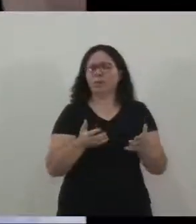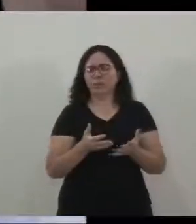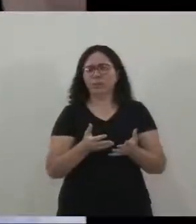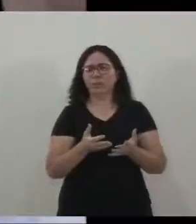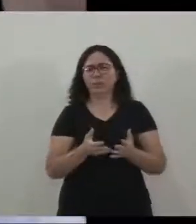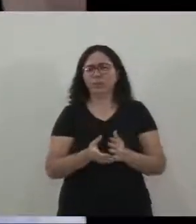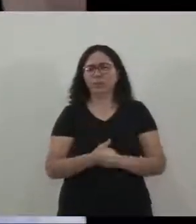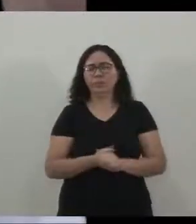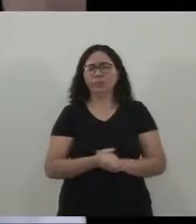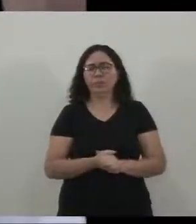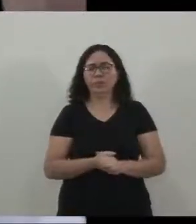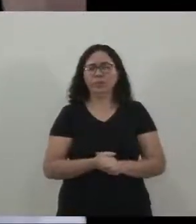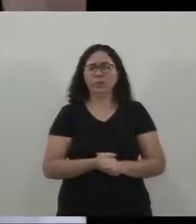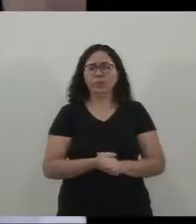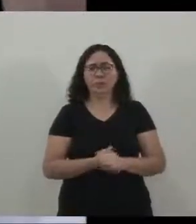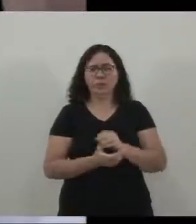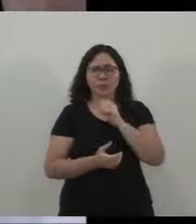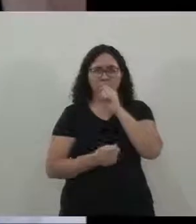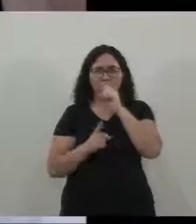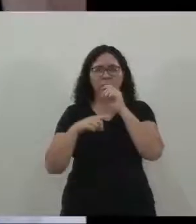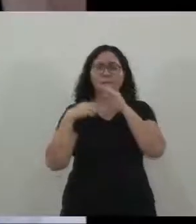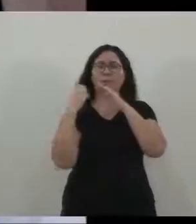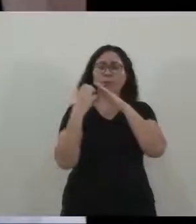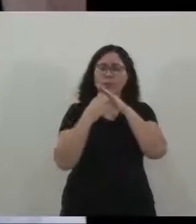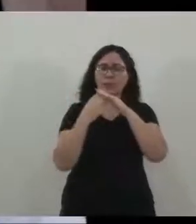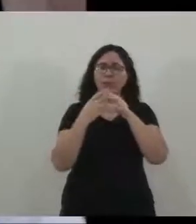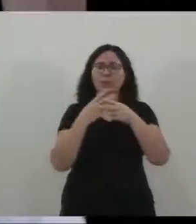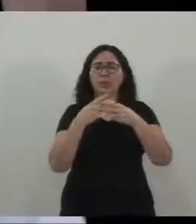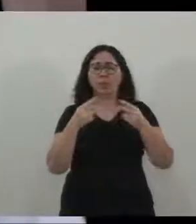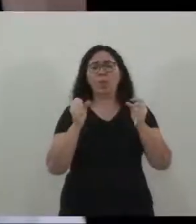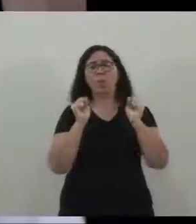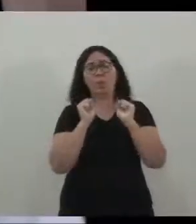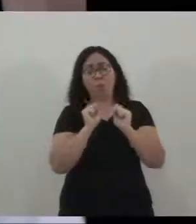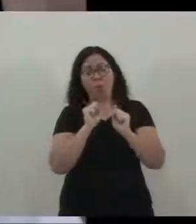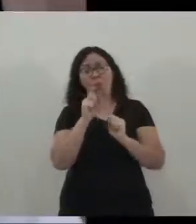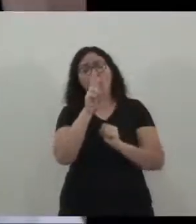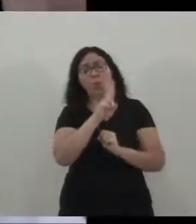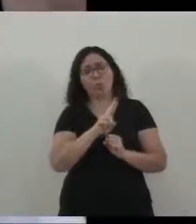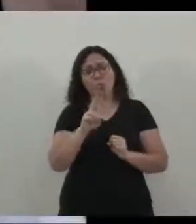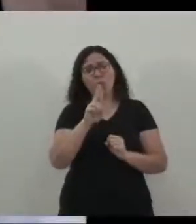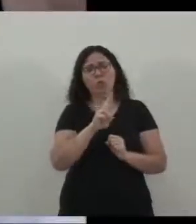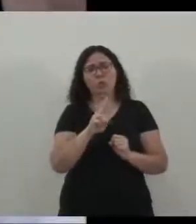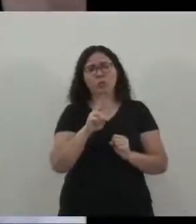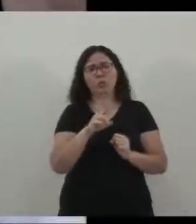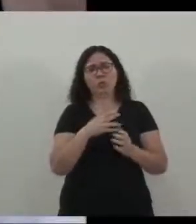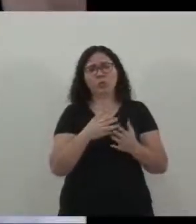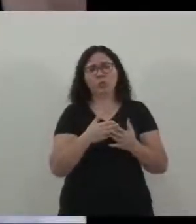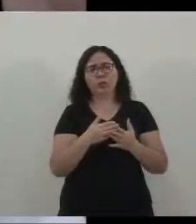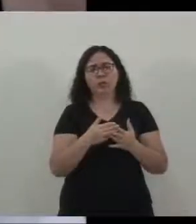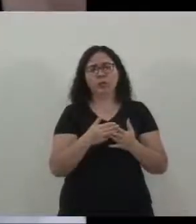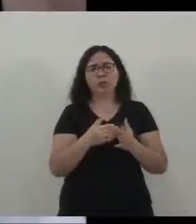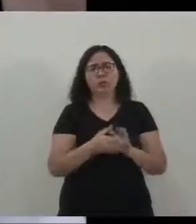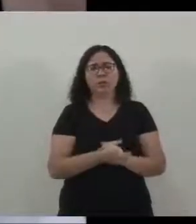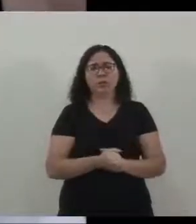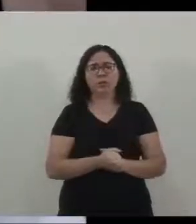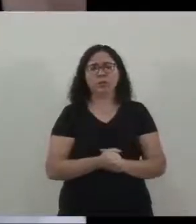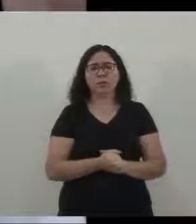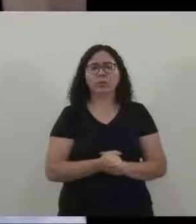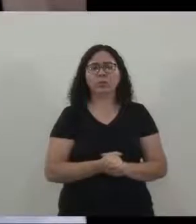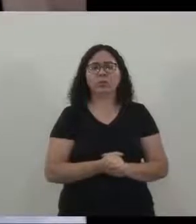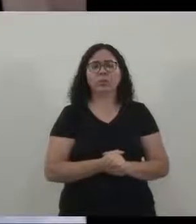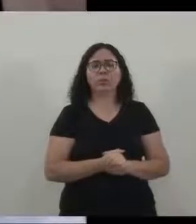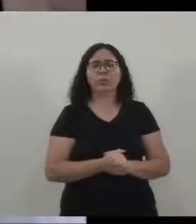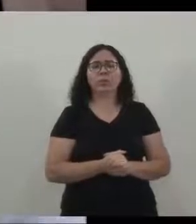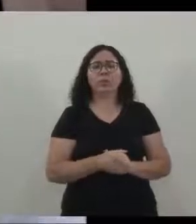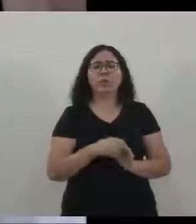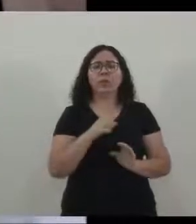em relação a possíveis represálias do poder político e econômico, podem usar isso, e o Pardal tem essa possibilidade, e